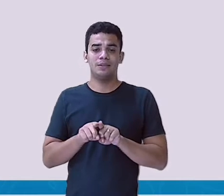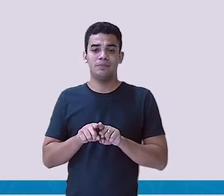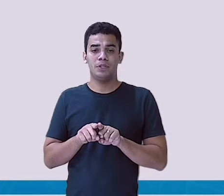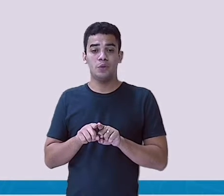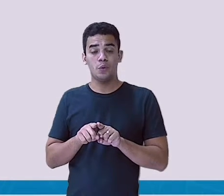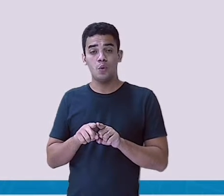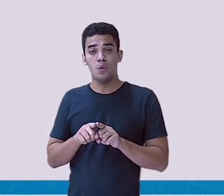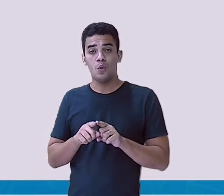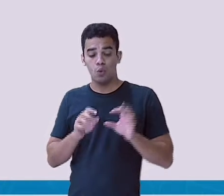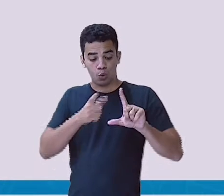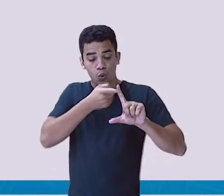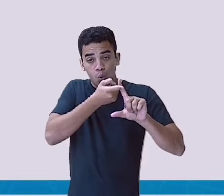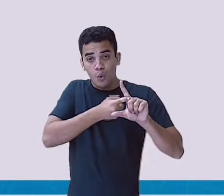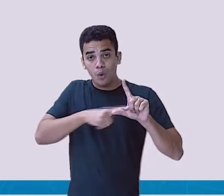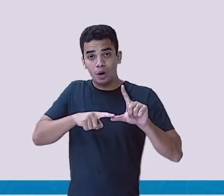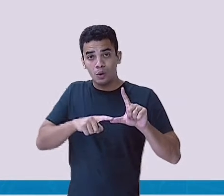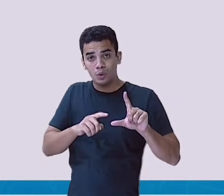CAB